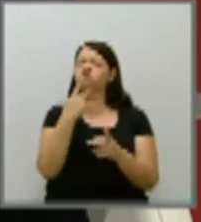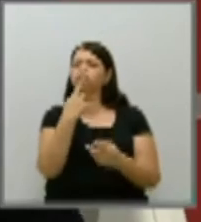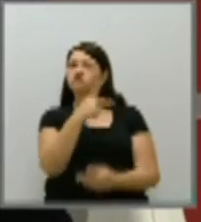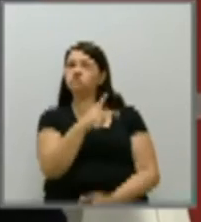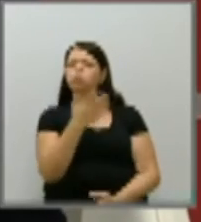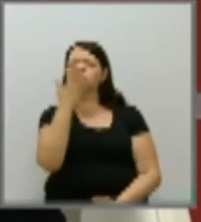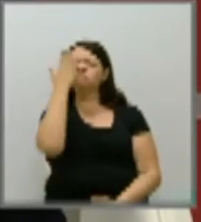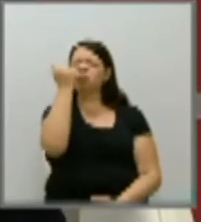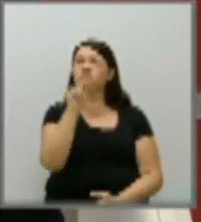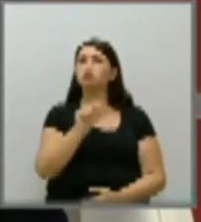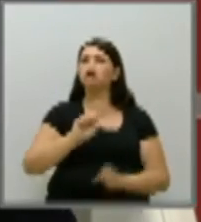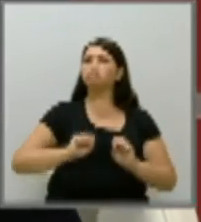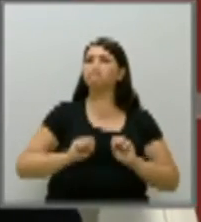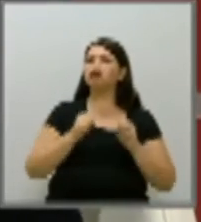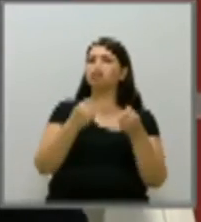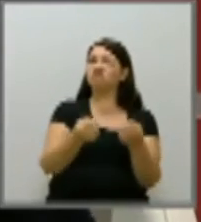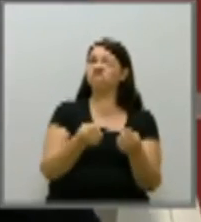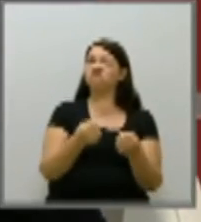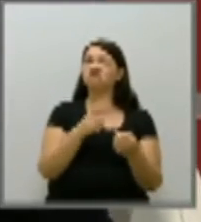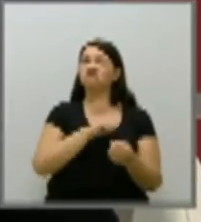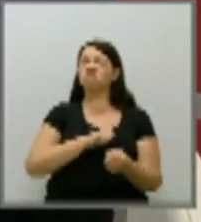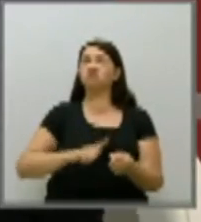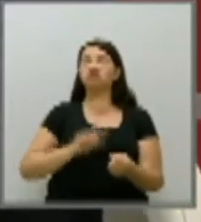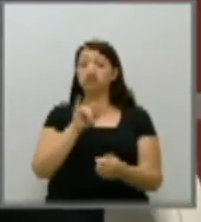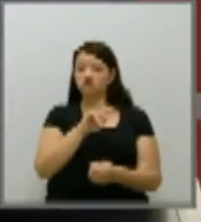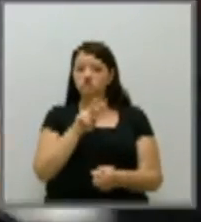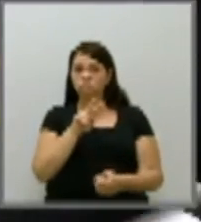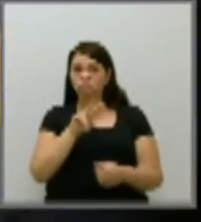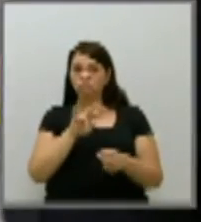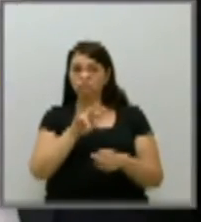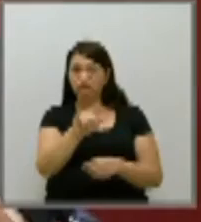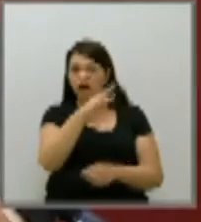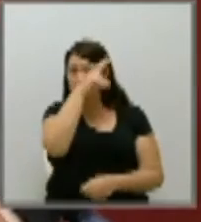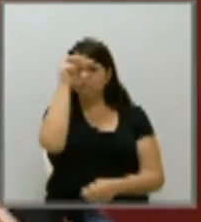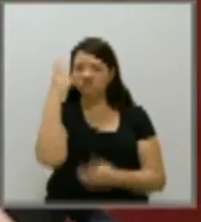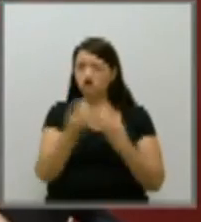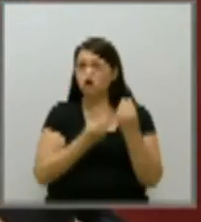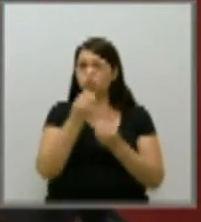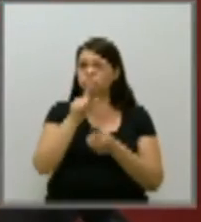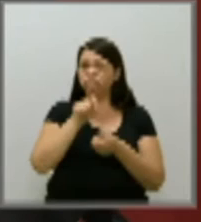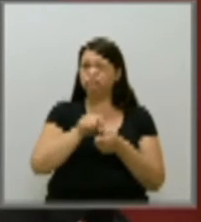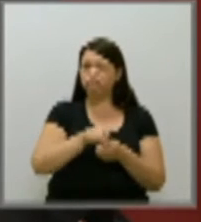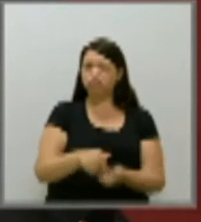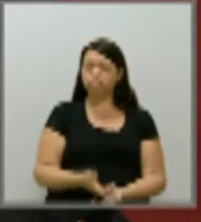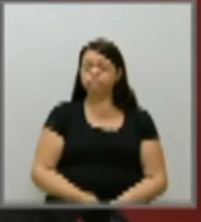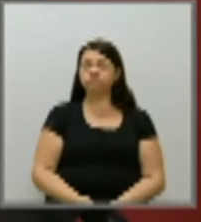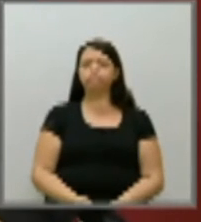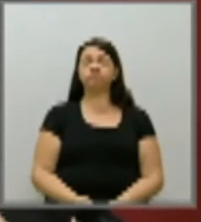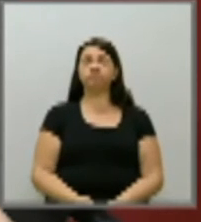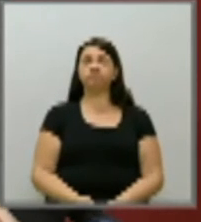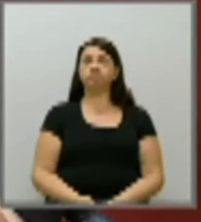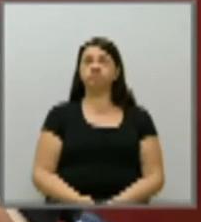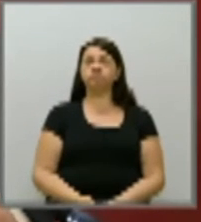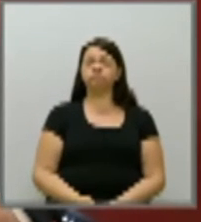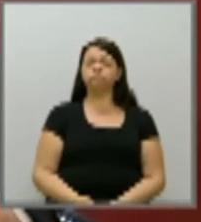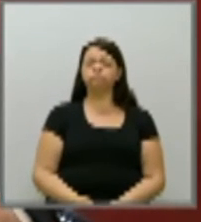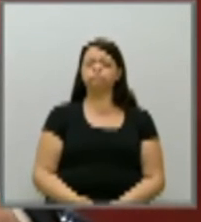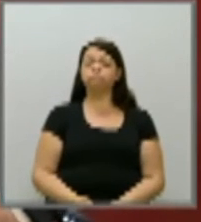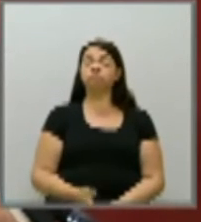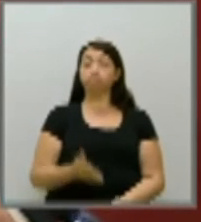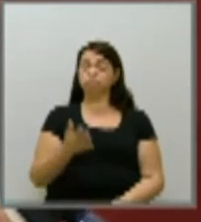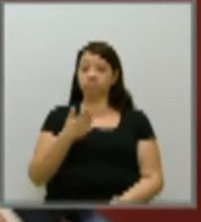o que tu vai defender enquanto governo, quando se fores prefeito em relação ao governo candidato, Sartori. Candidata Rosane. Bem, as